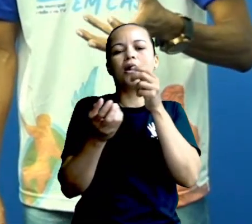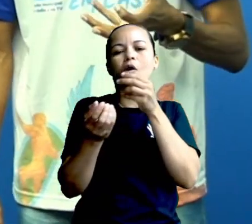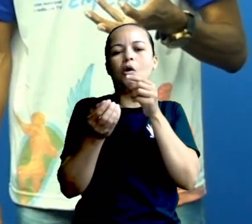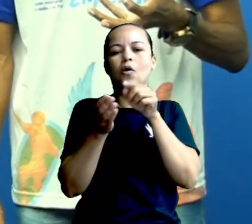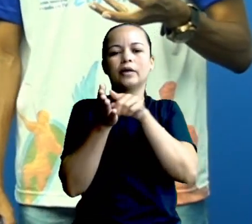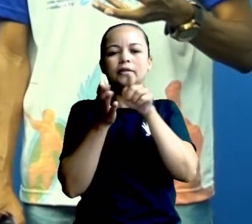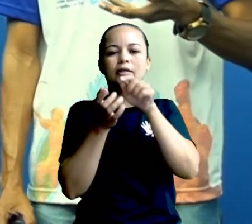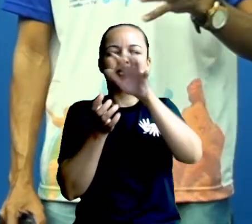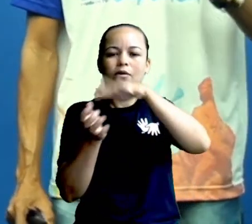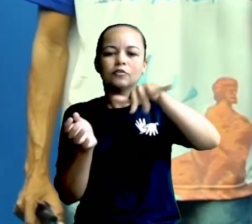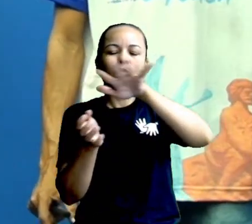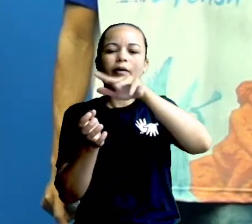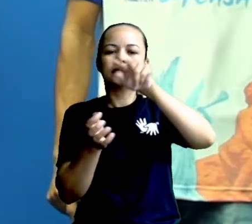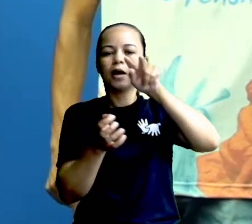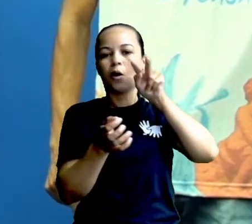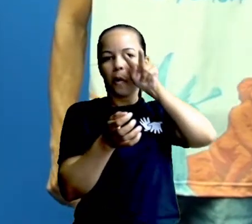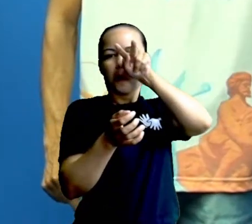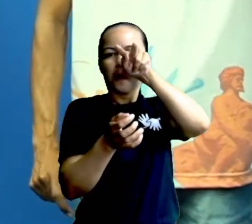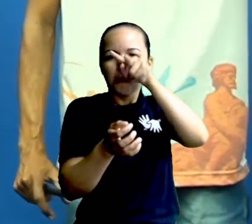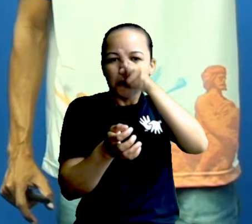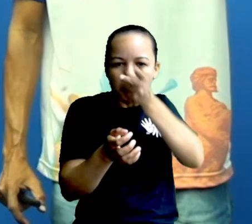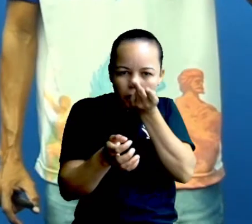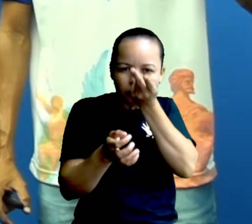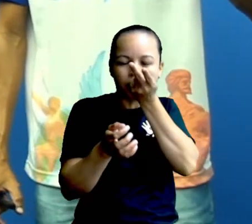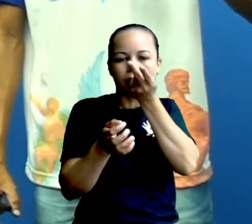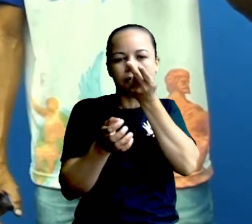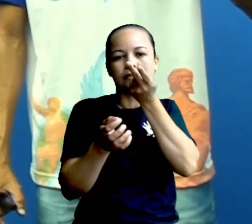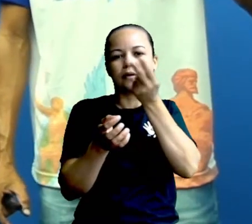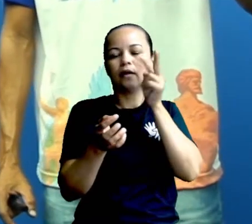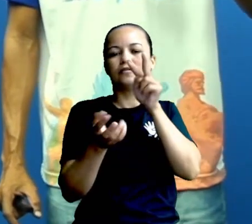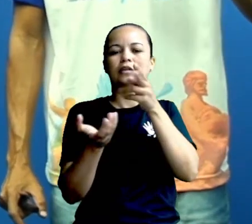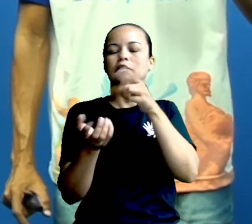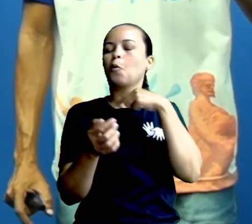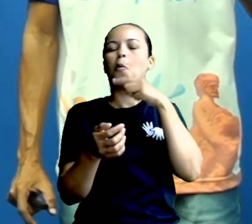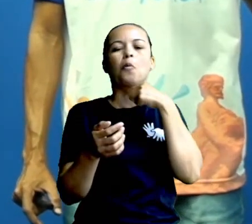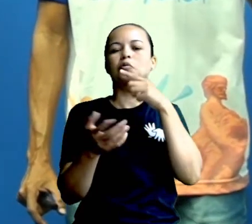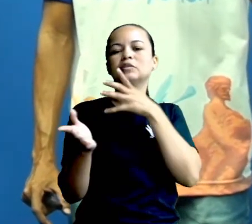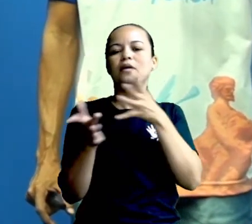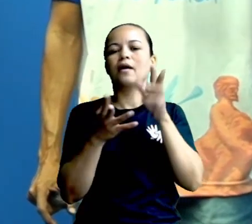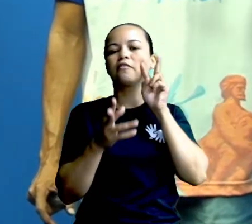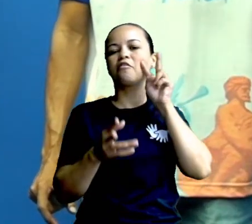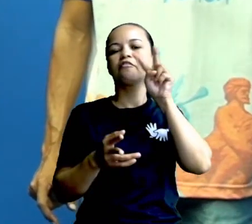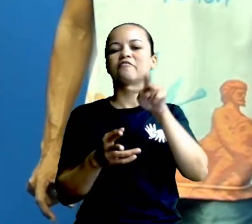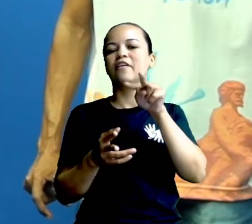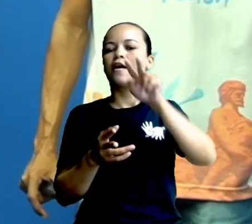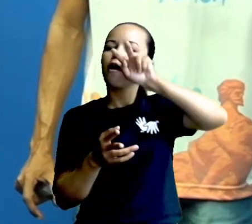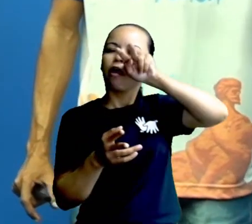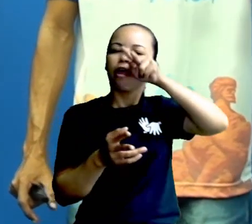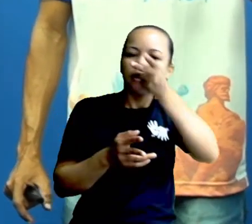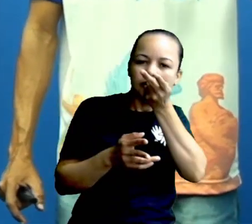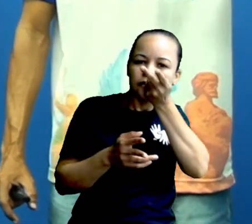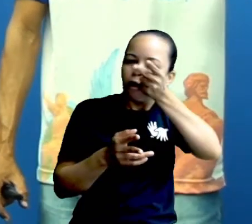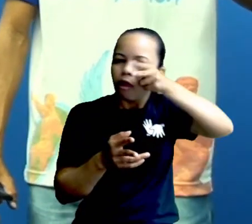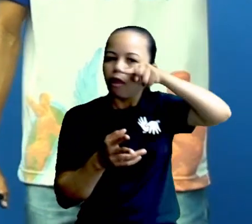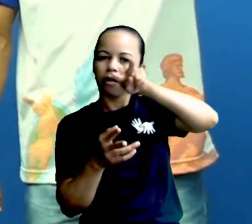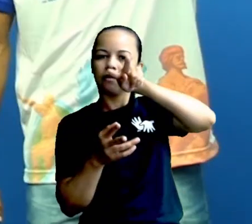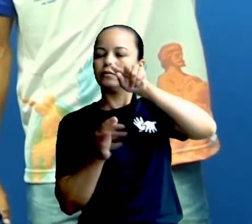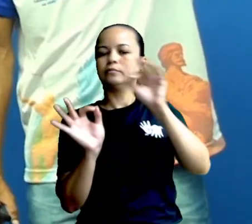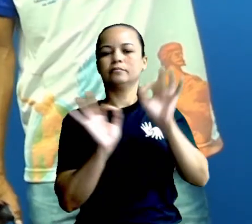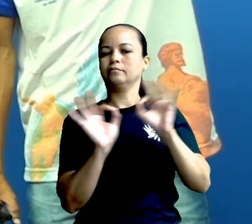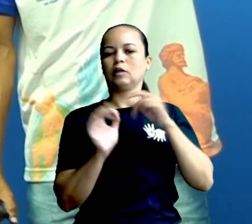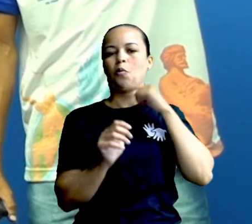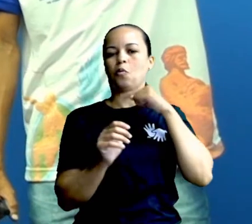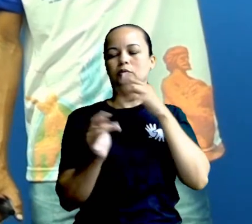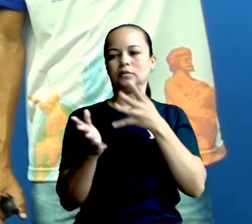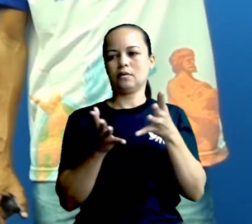orientação espacial. Então, essa pessoa, ela enxerga de cabeça para baixo. O cérebro não consegue